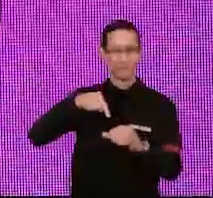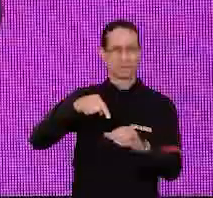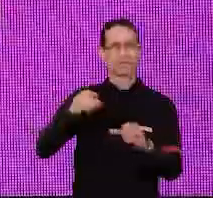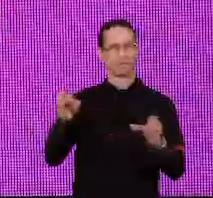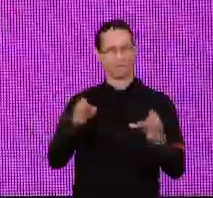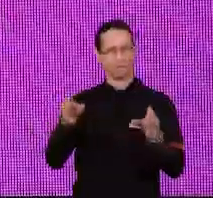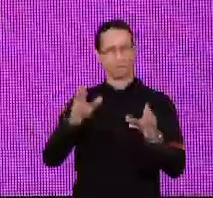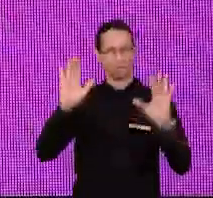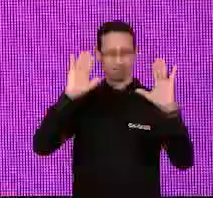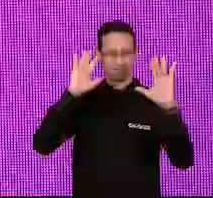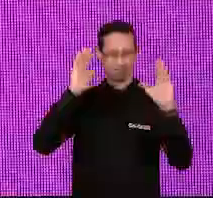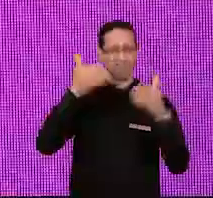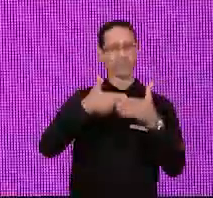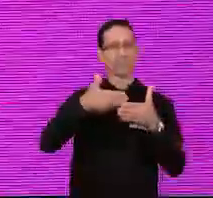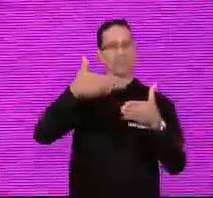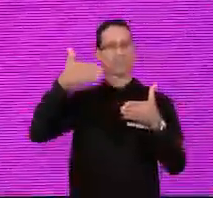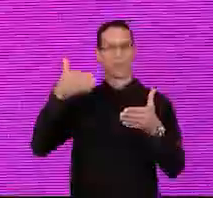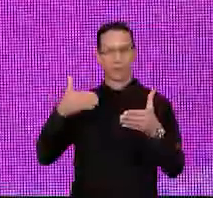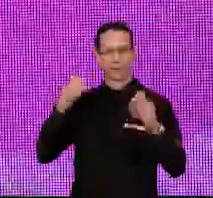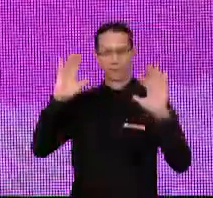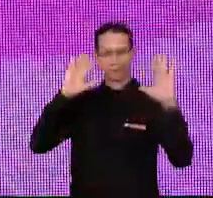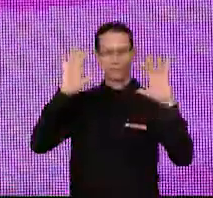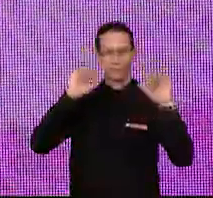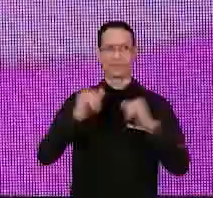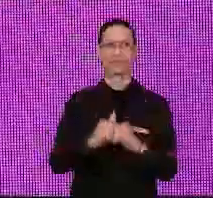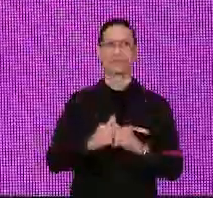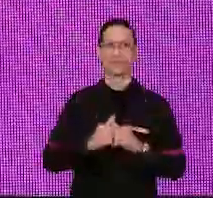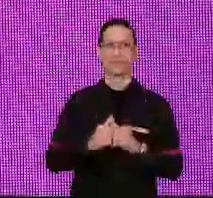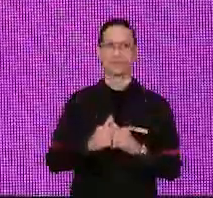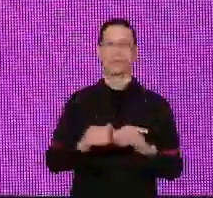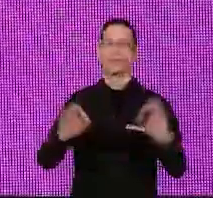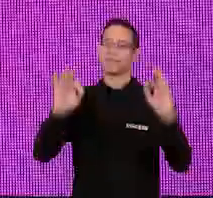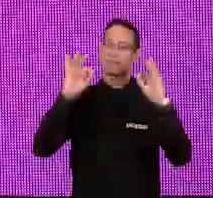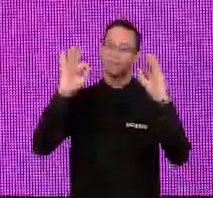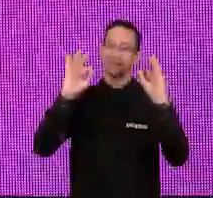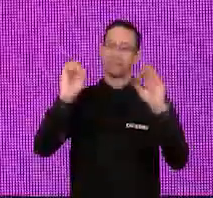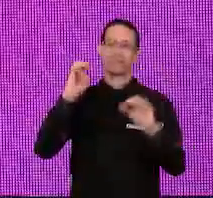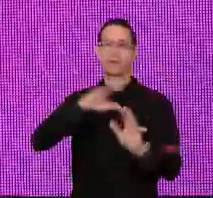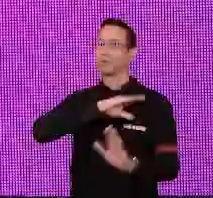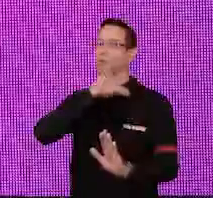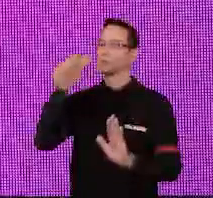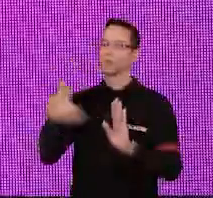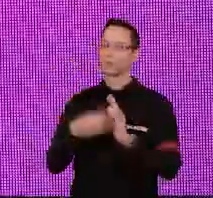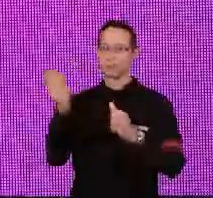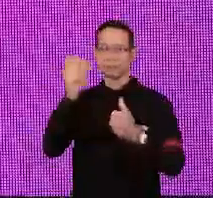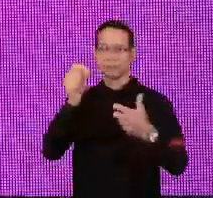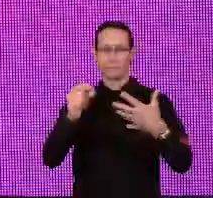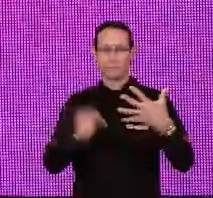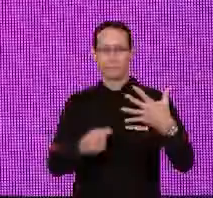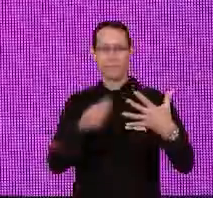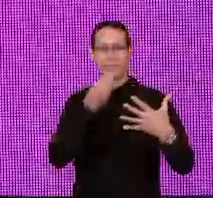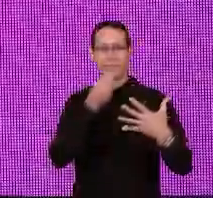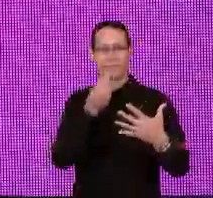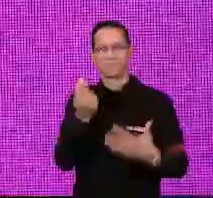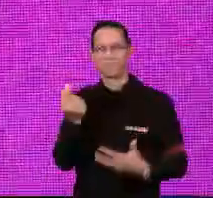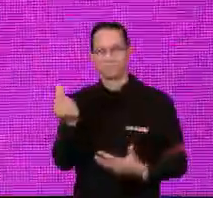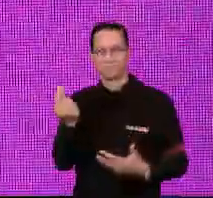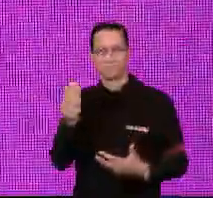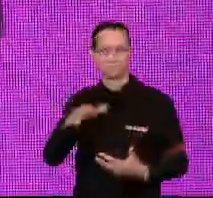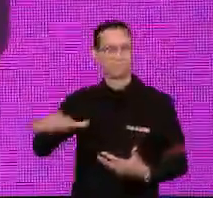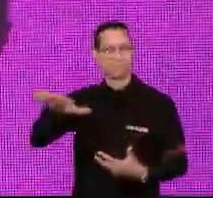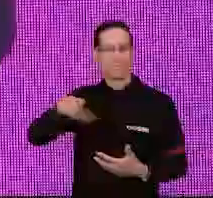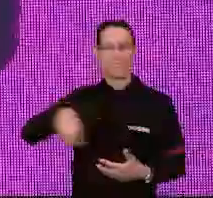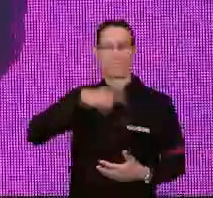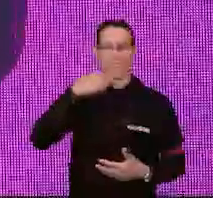momento de voltar para trás, né? O mundo dos sonhos é fazer sempre todos os exames, é que às vezes você tem a limitação financeira, por isso que a gente